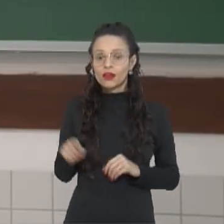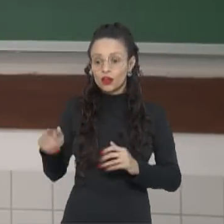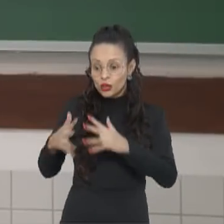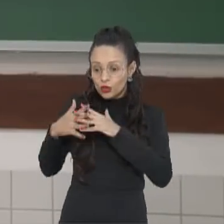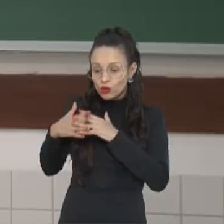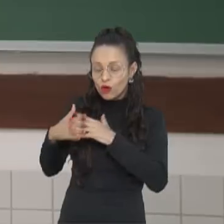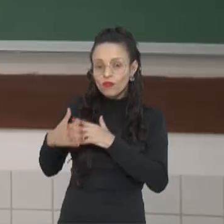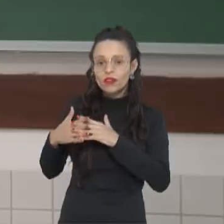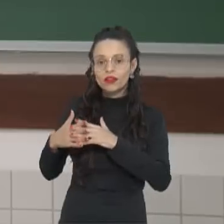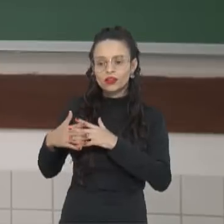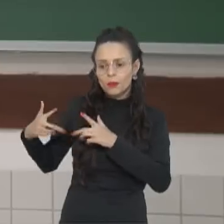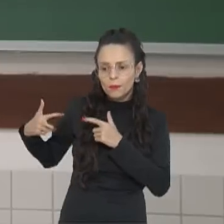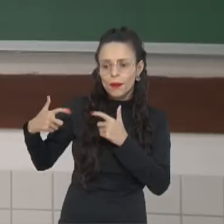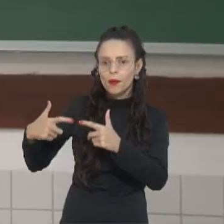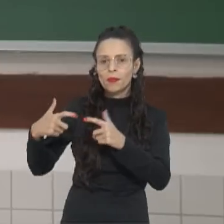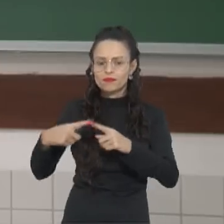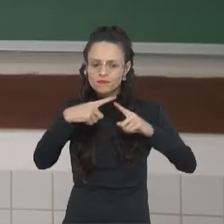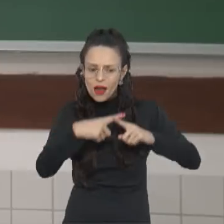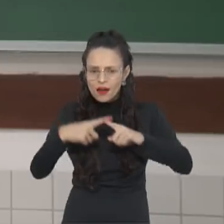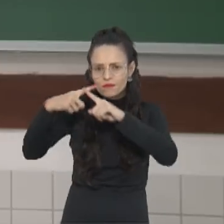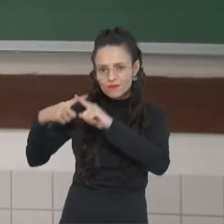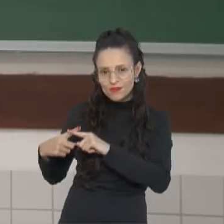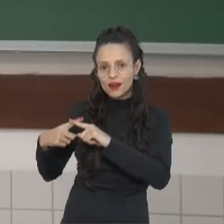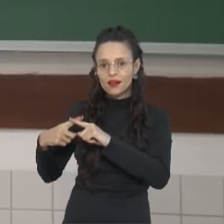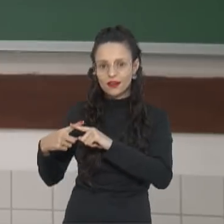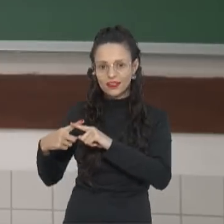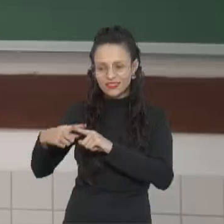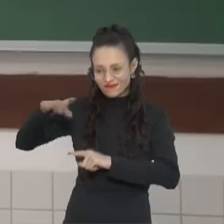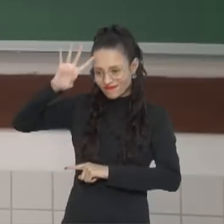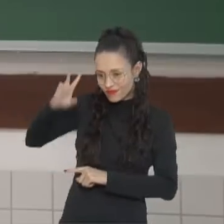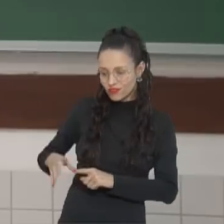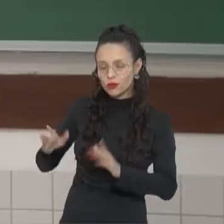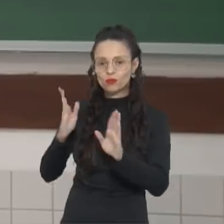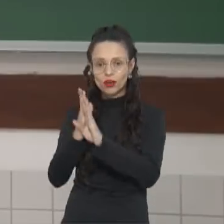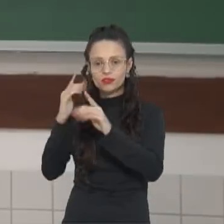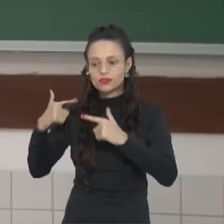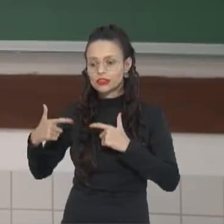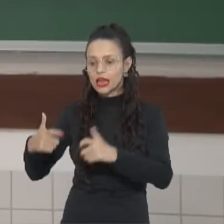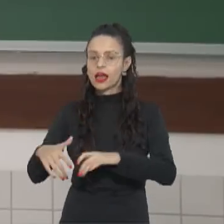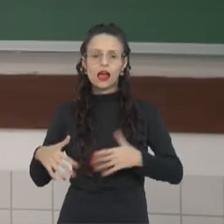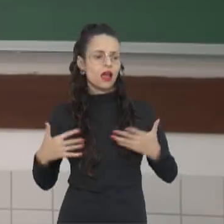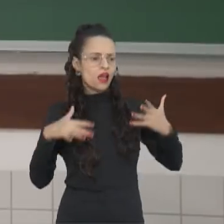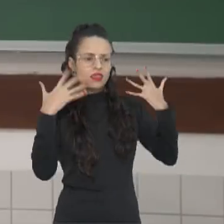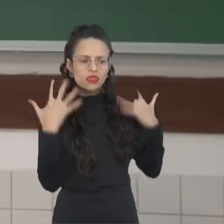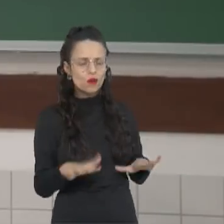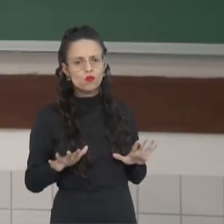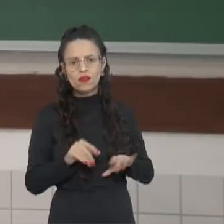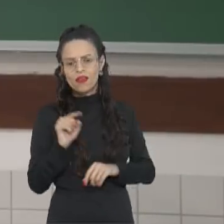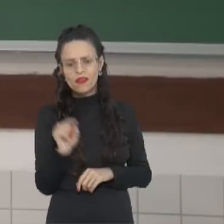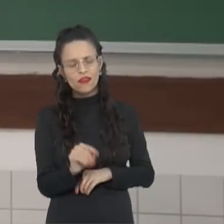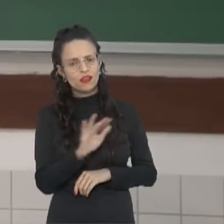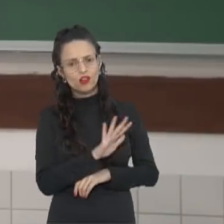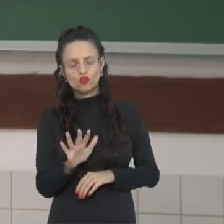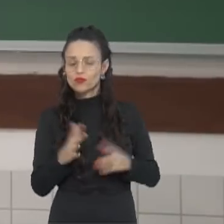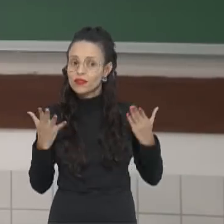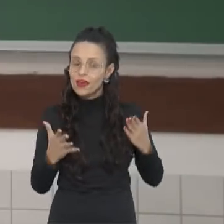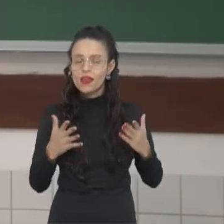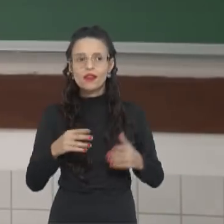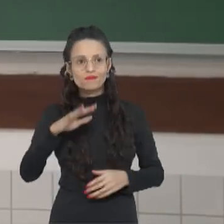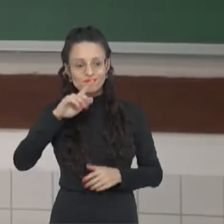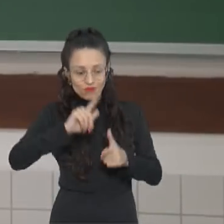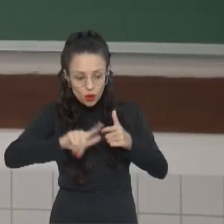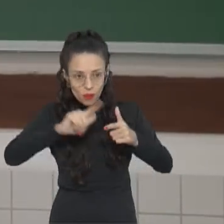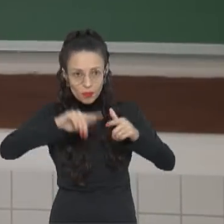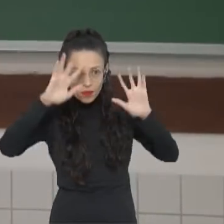conflitos internacionais sendo resolvidos por guerras, esses países estão dizendo não queremos mais isso, meios pacíficos para